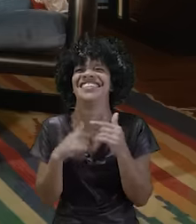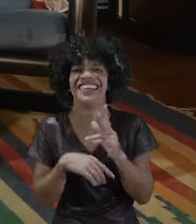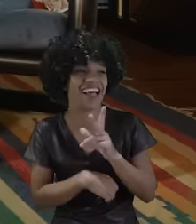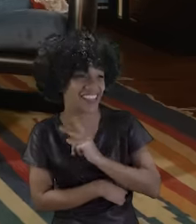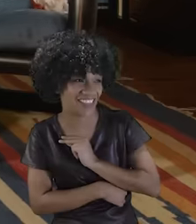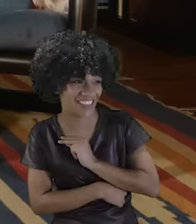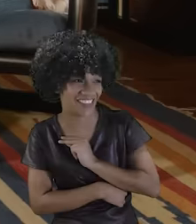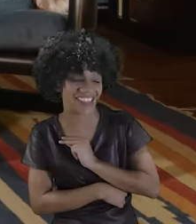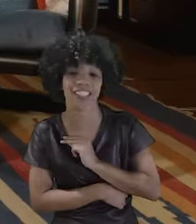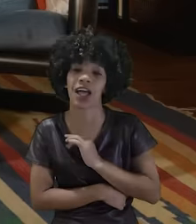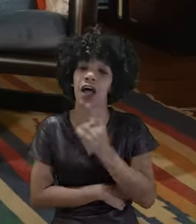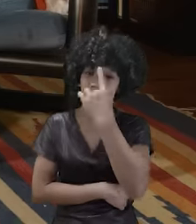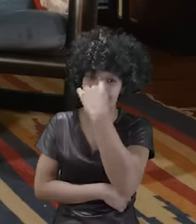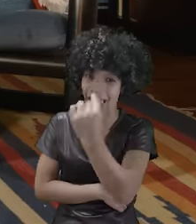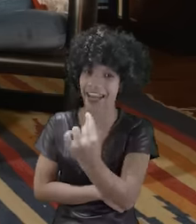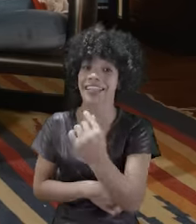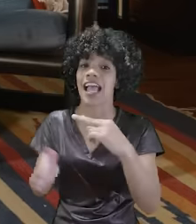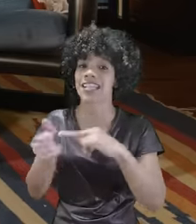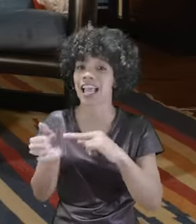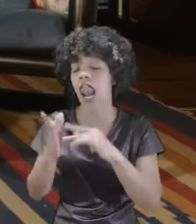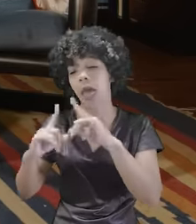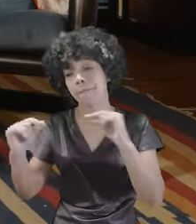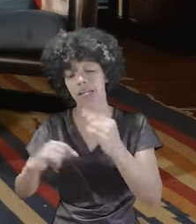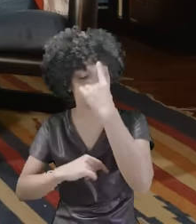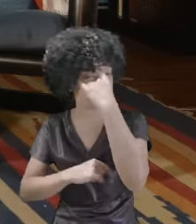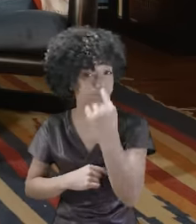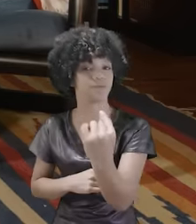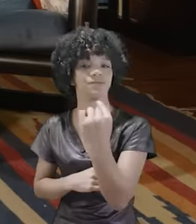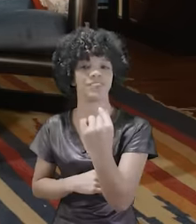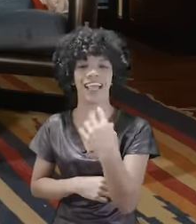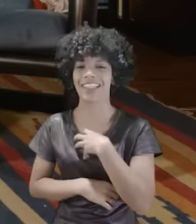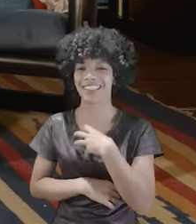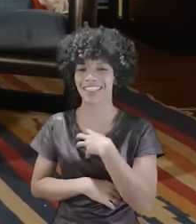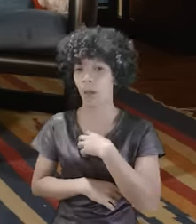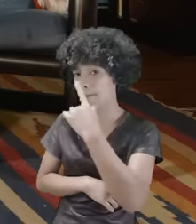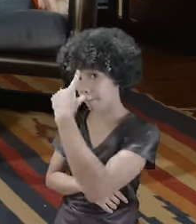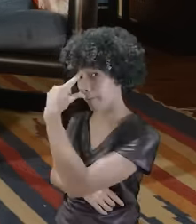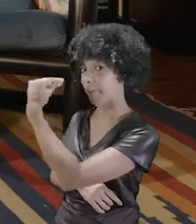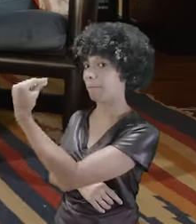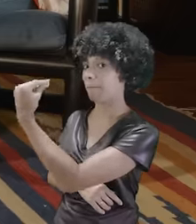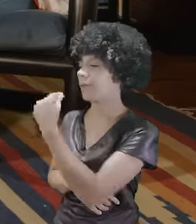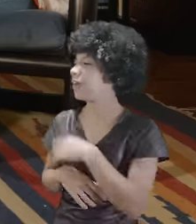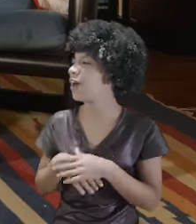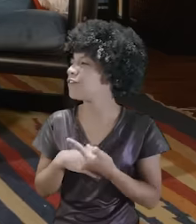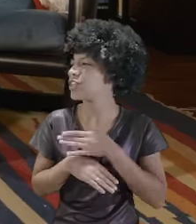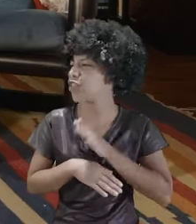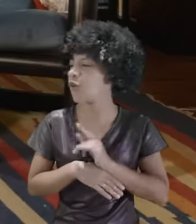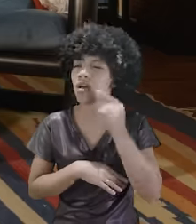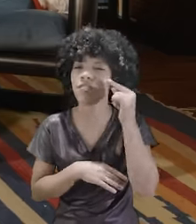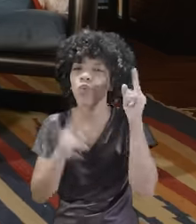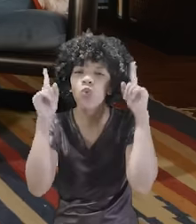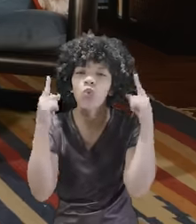o Nacional do nariz sinalize Libanês aqui nesse sempre volta do nariz né vocês não gostam do